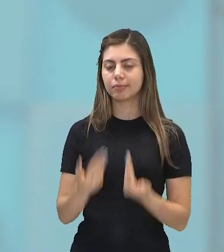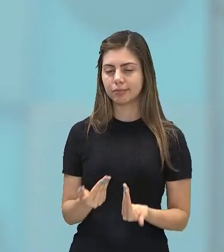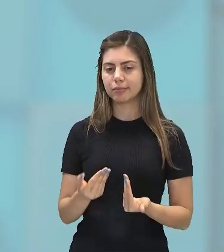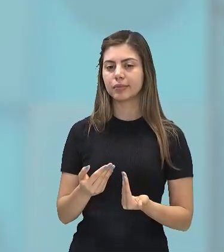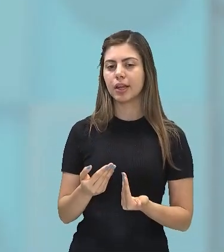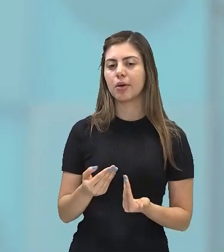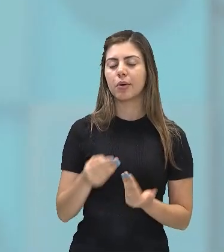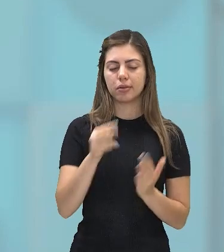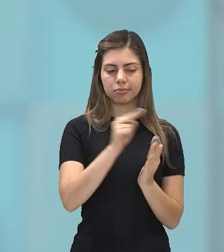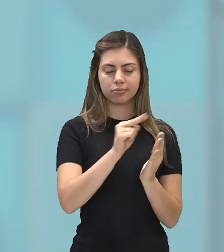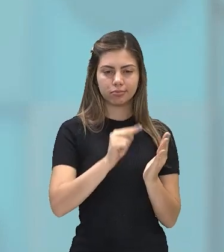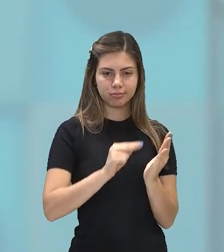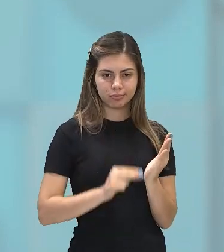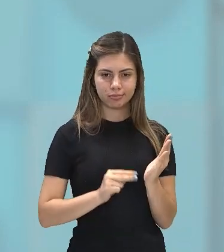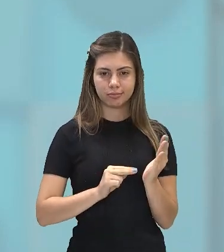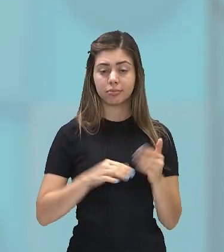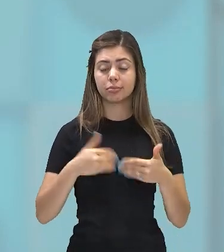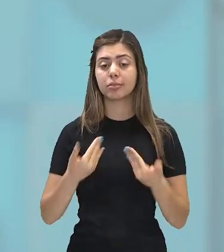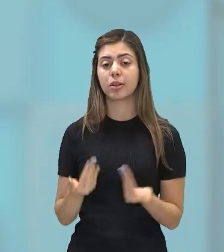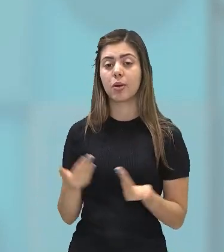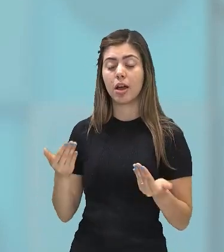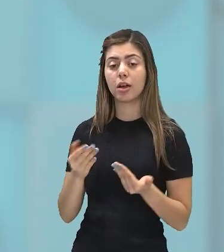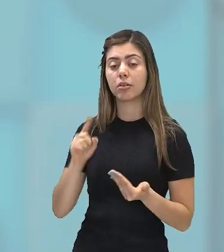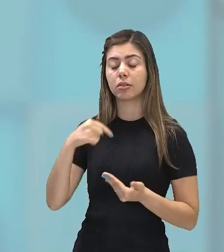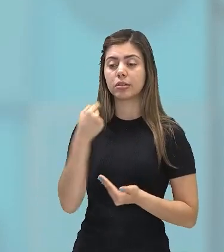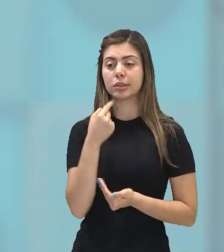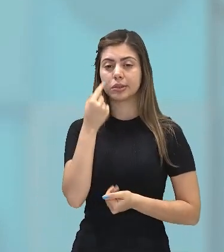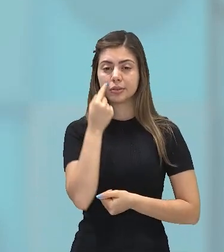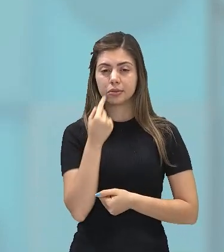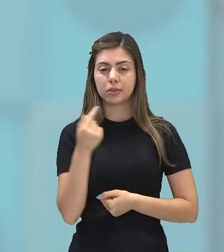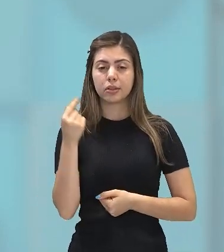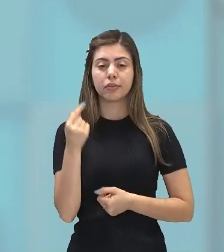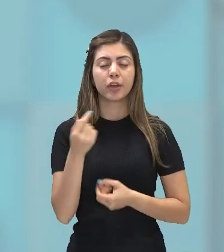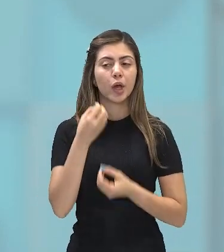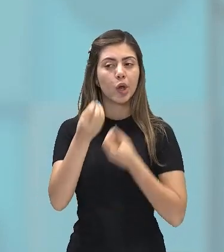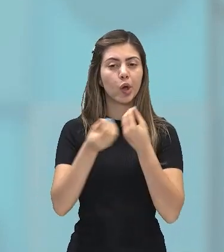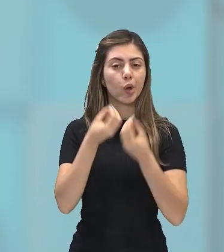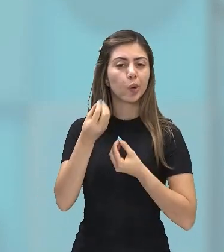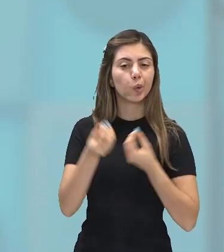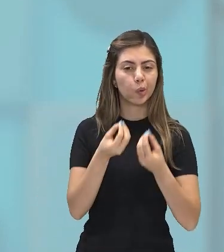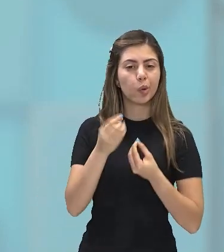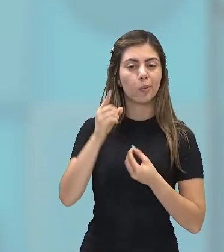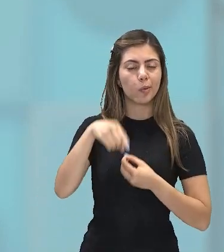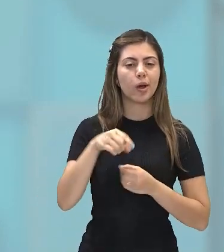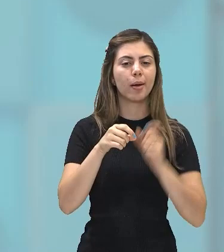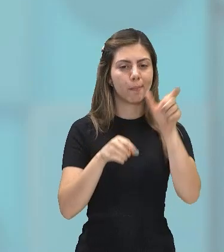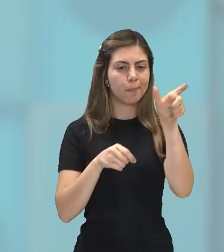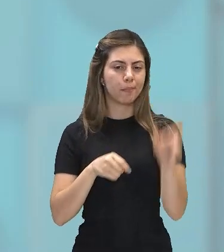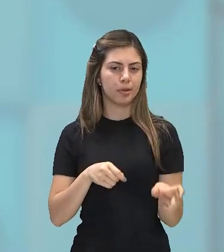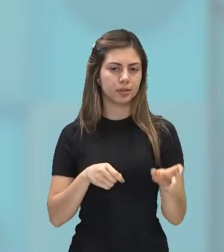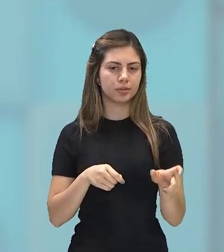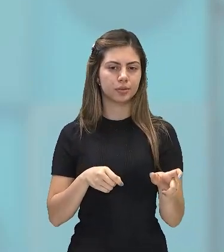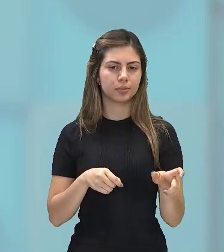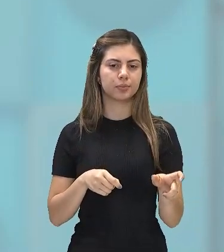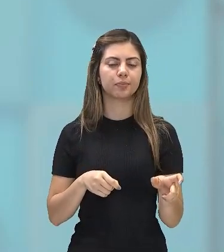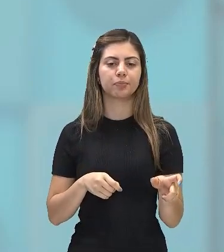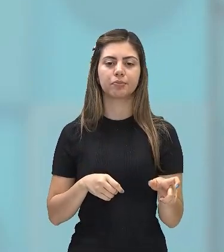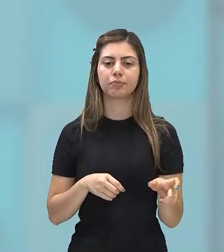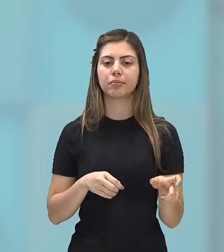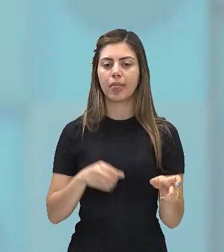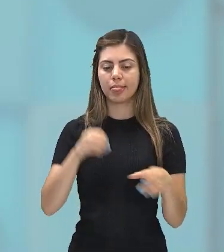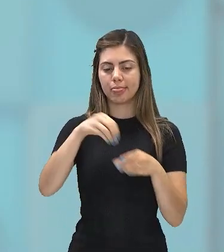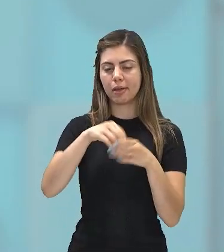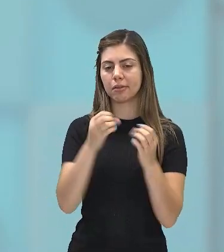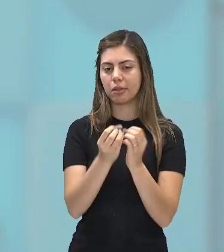deste texto, nós iremos agora começar a trabalhar sobre a questão do sujeito. Então, vamos às